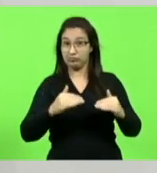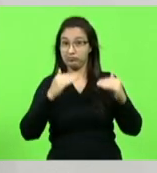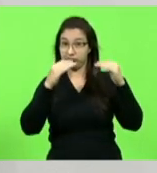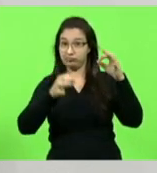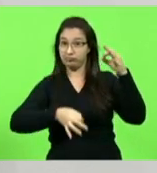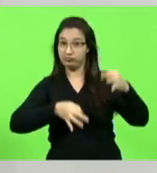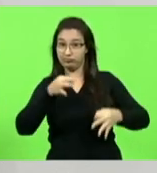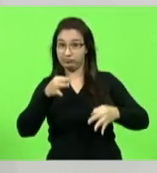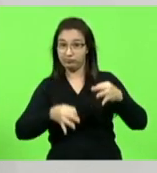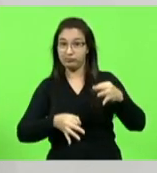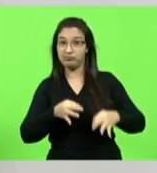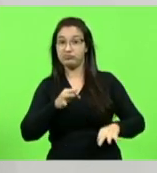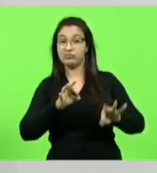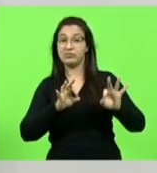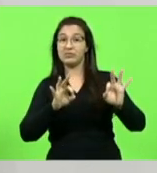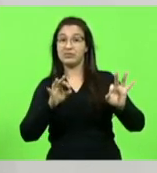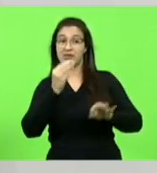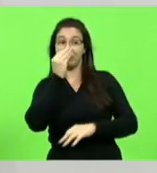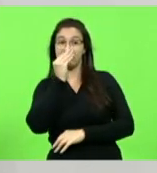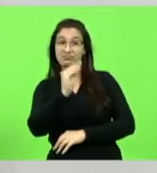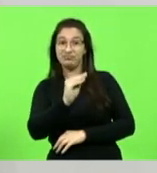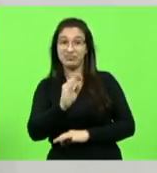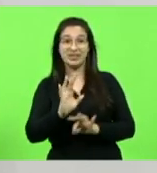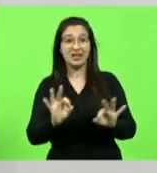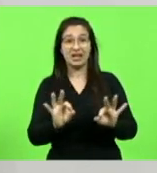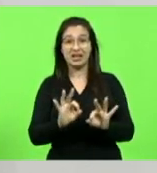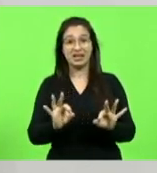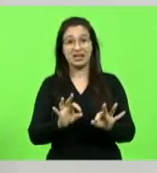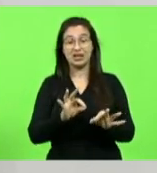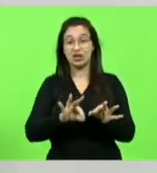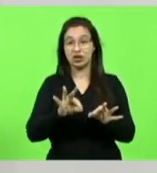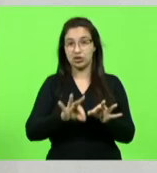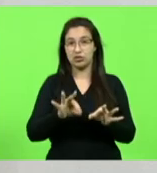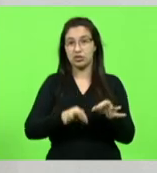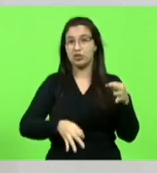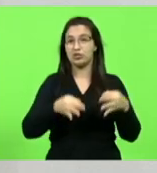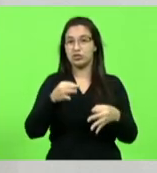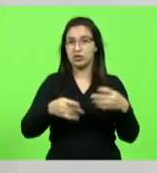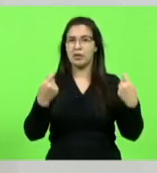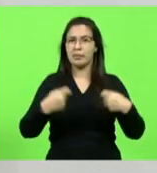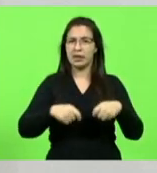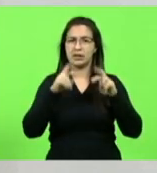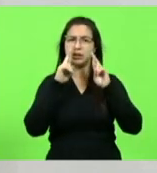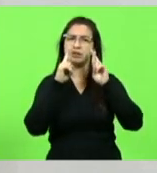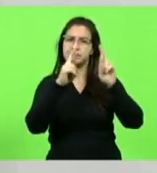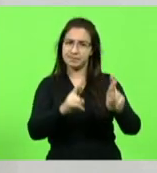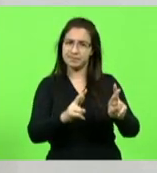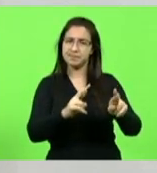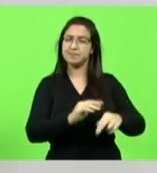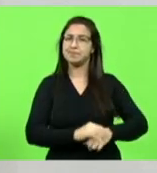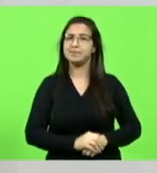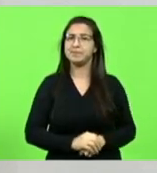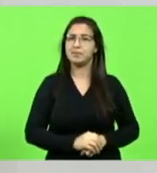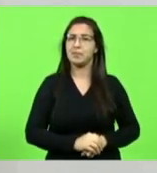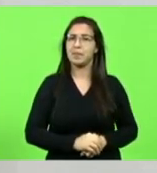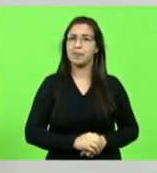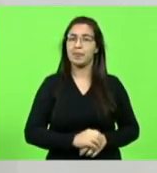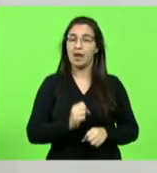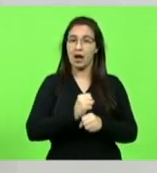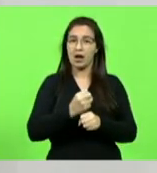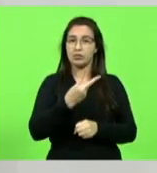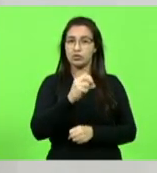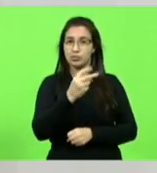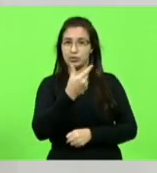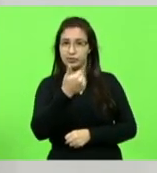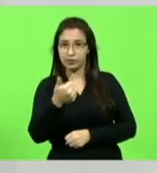não fizerem essa instituição, o judiciário, ser respeitado. Só esse ano eles já levaram